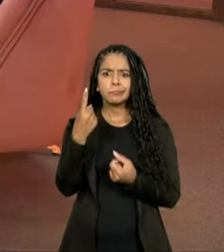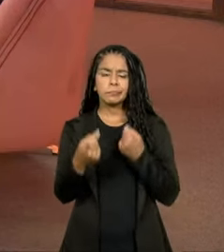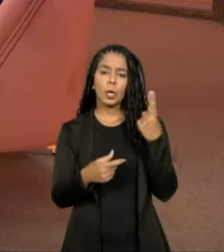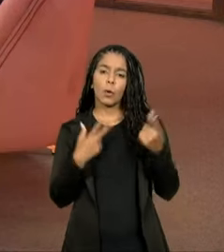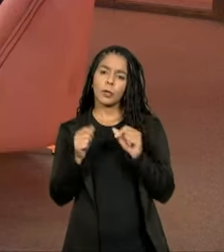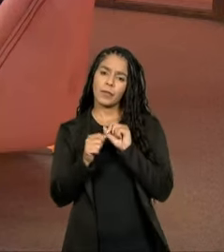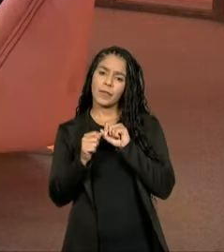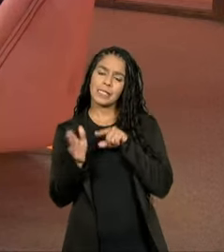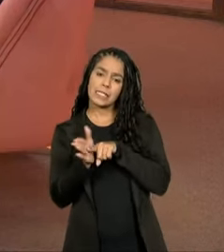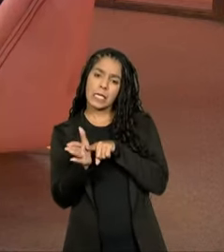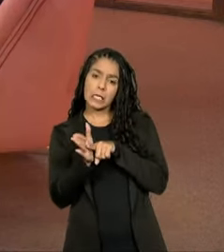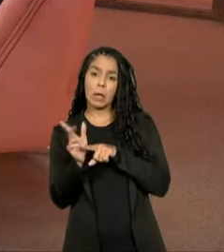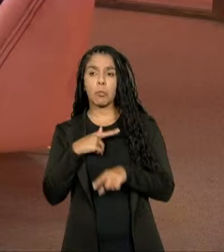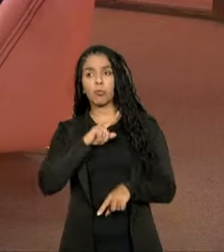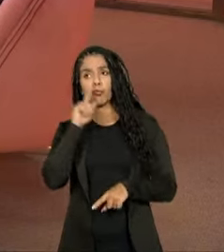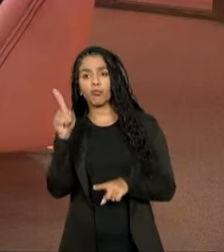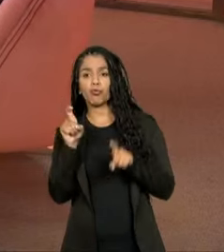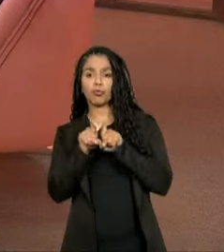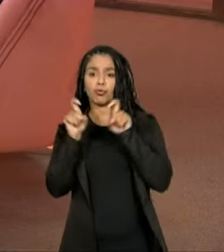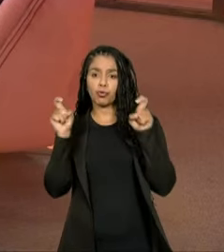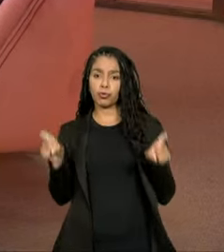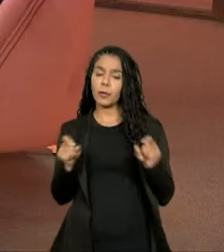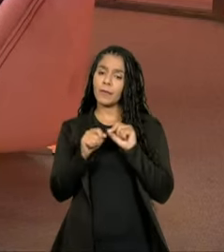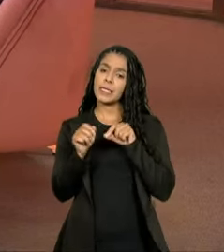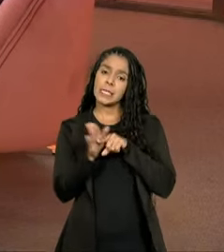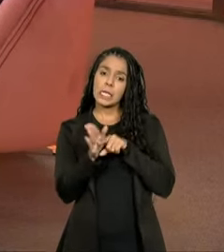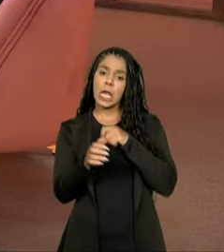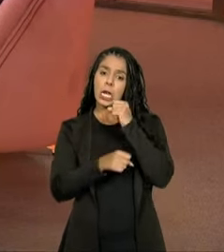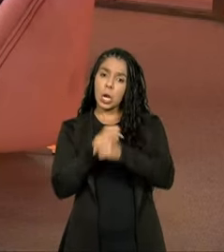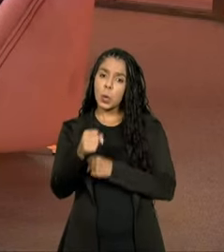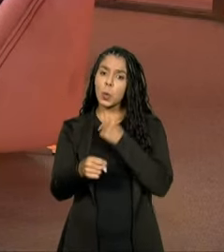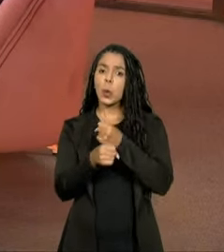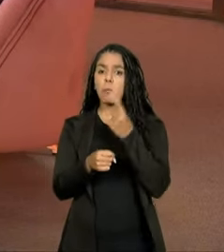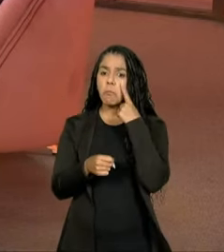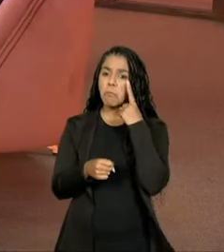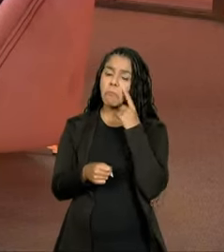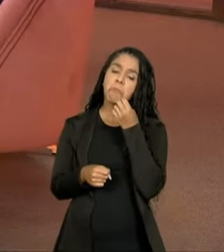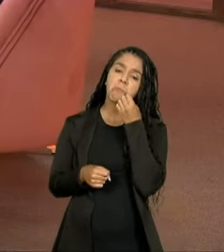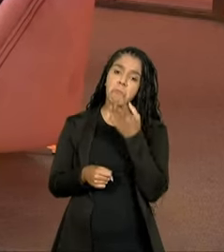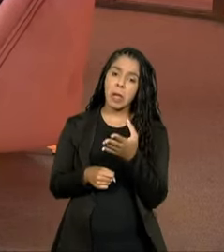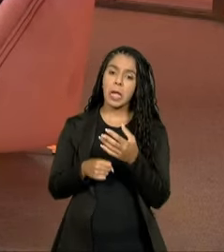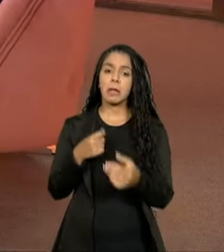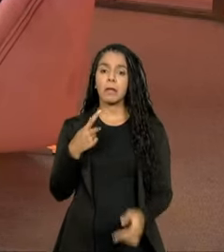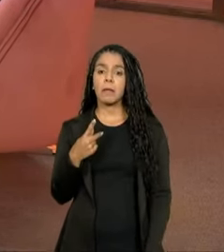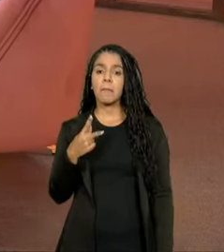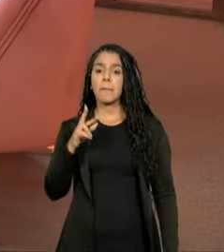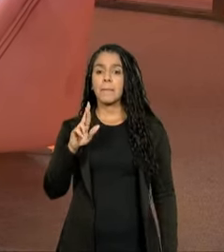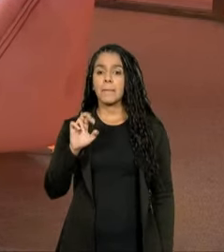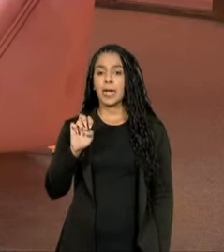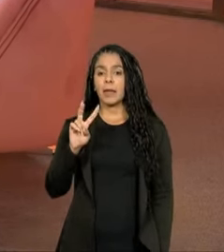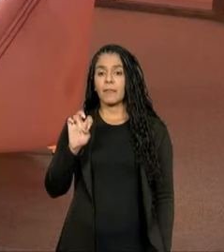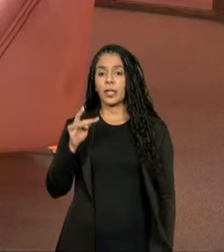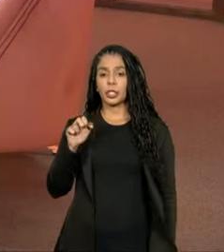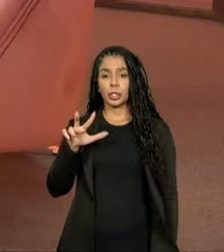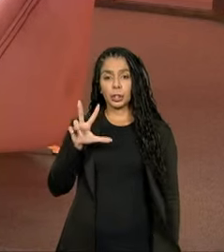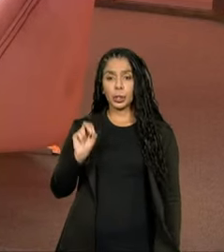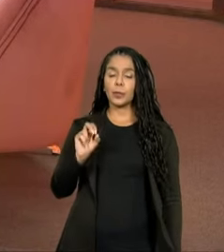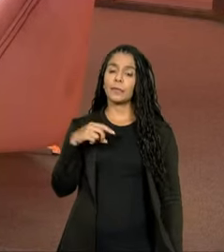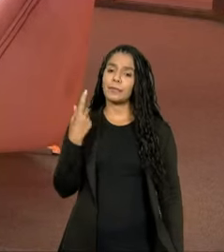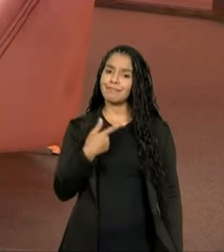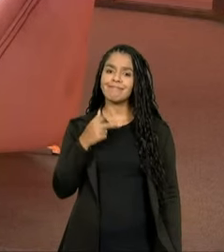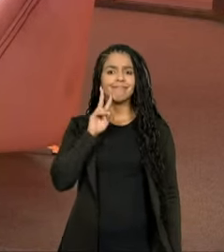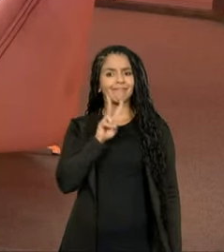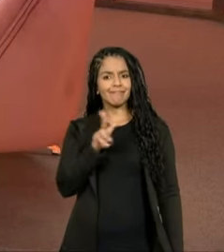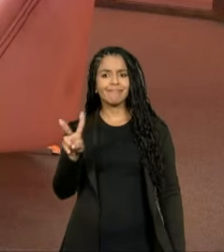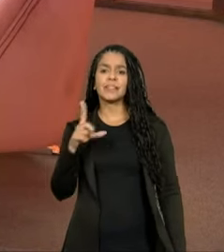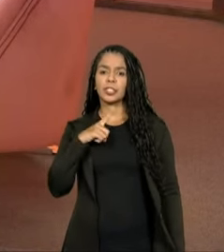minha ginecologista fazer um exame anual, se estava tudo bem, enfim... o preventivo, e aí era via